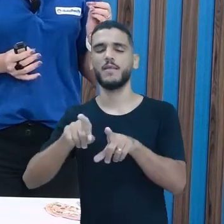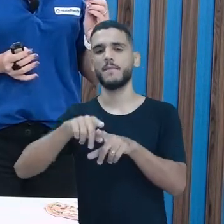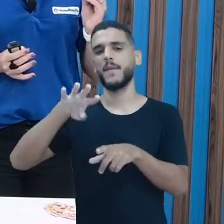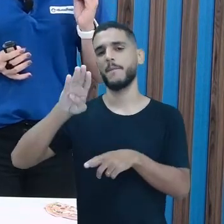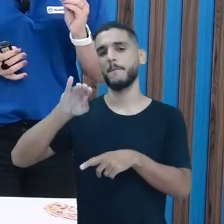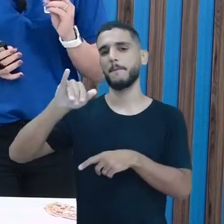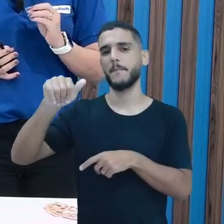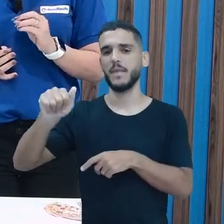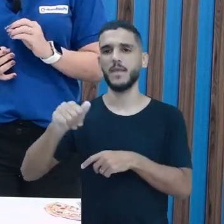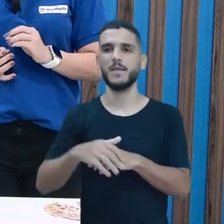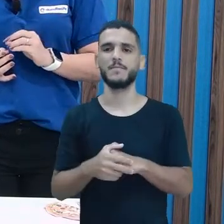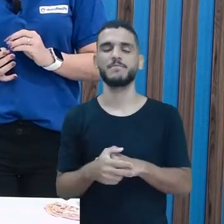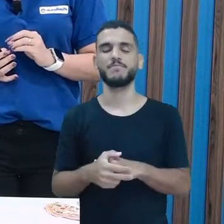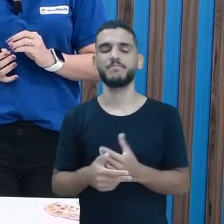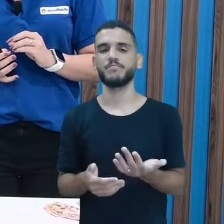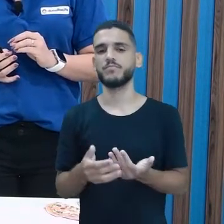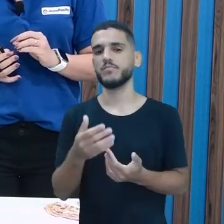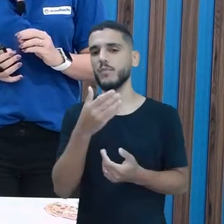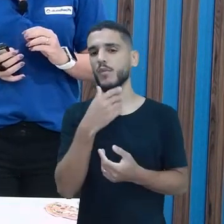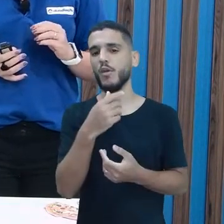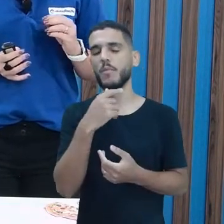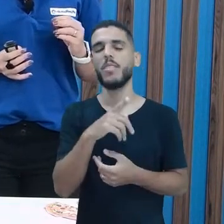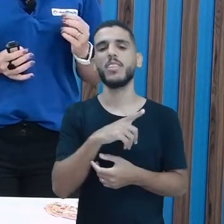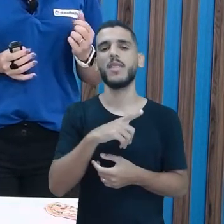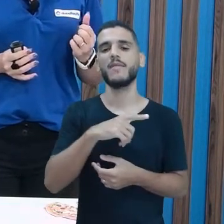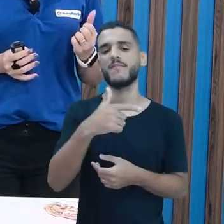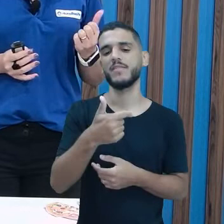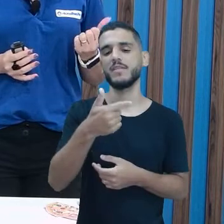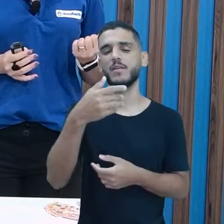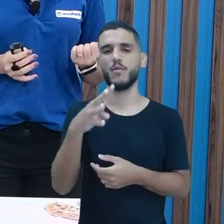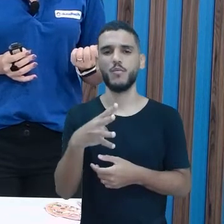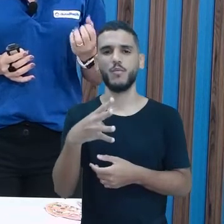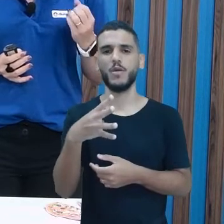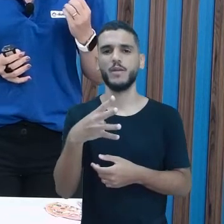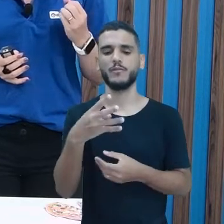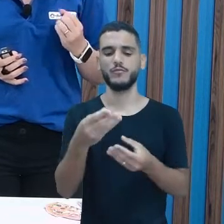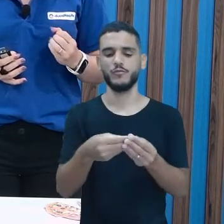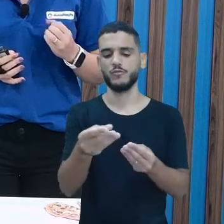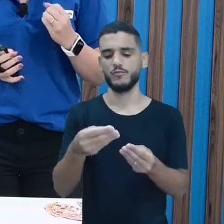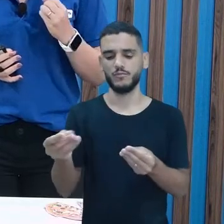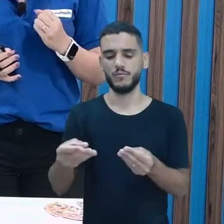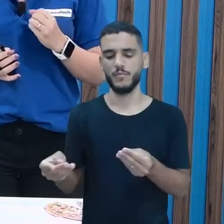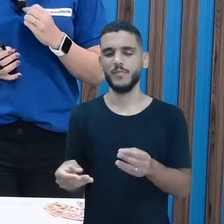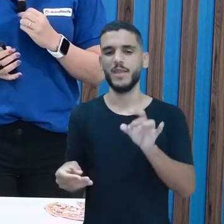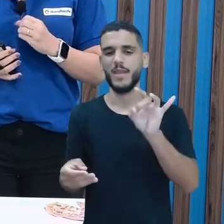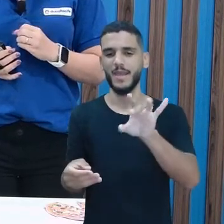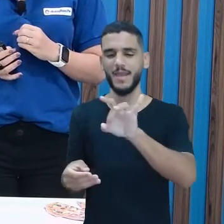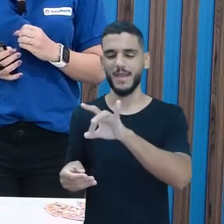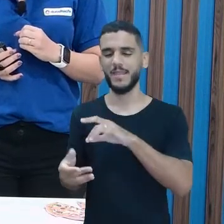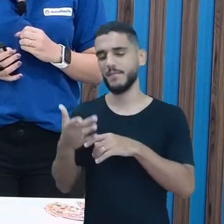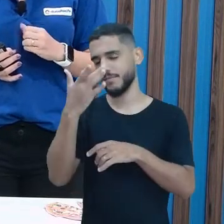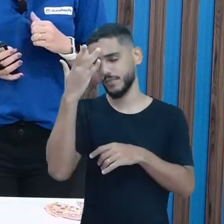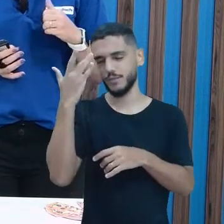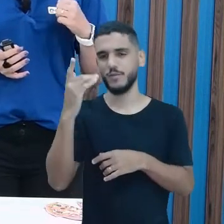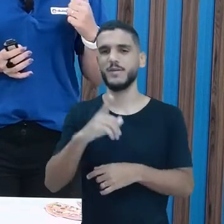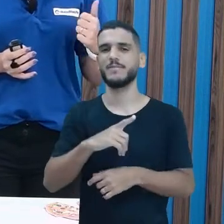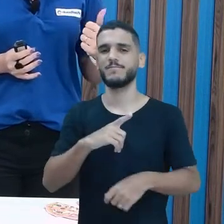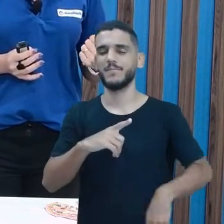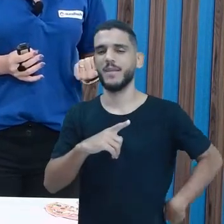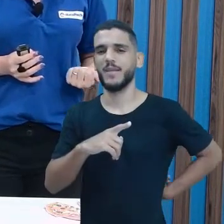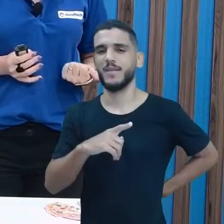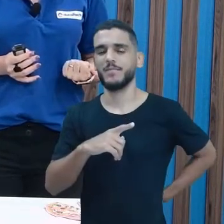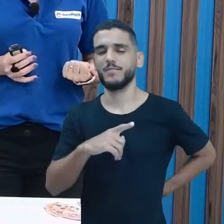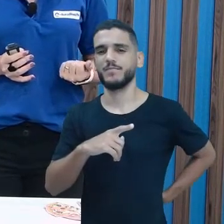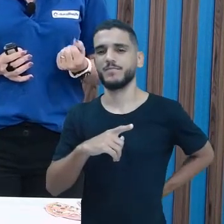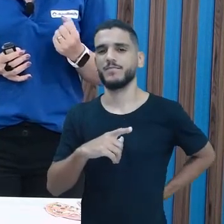Ele tem 24 cartas. Cada uma vai receber a mesma quantidade. Com